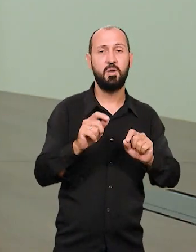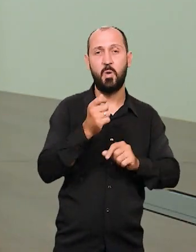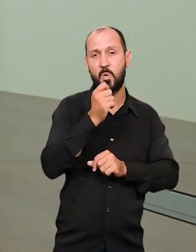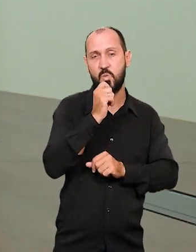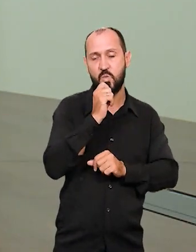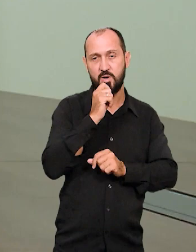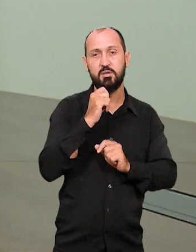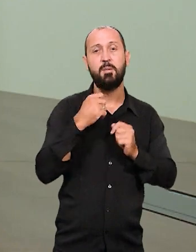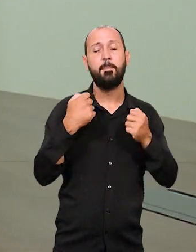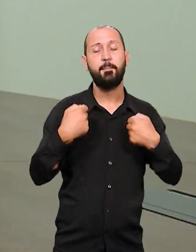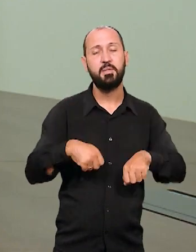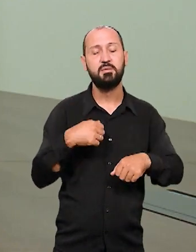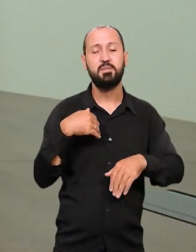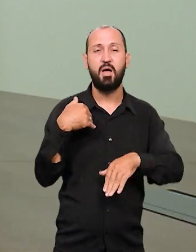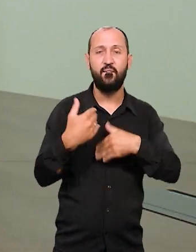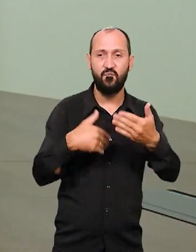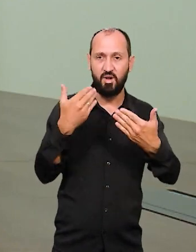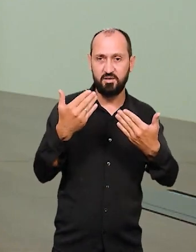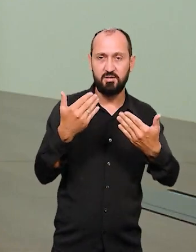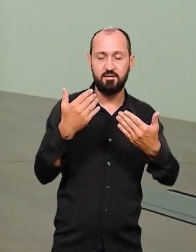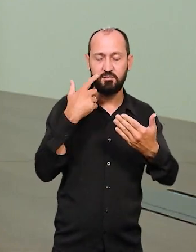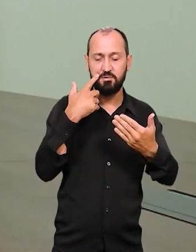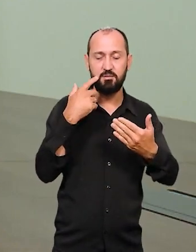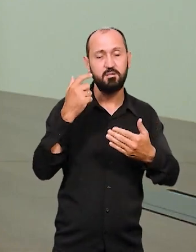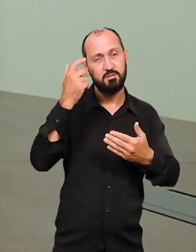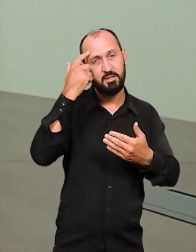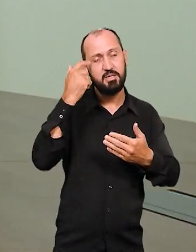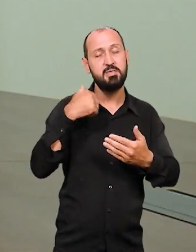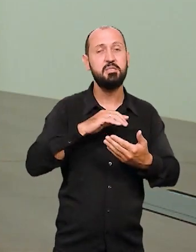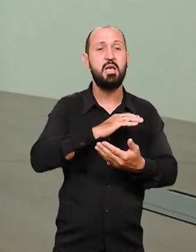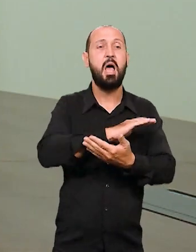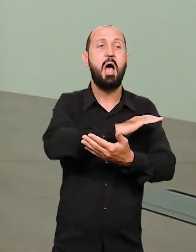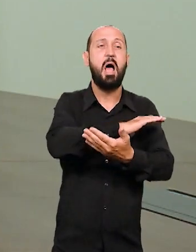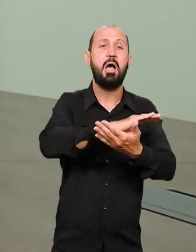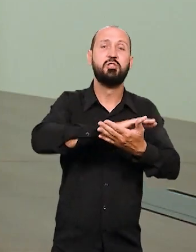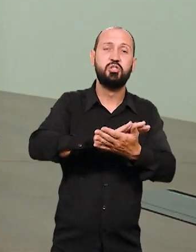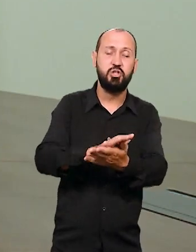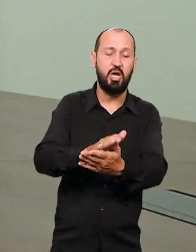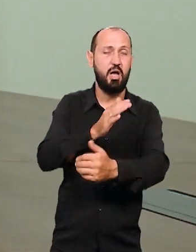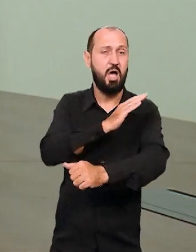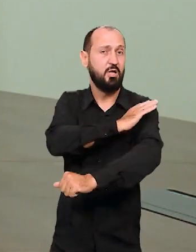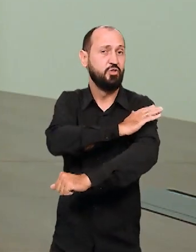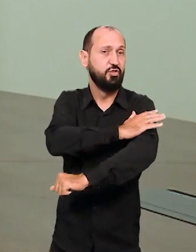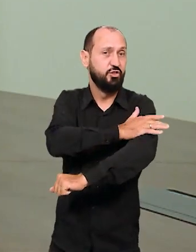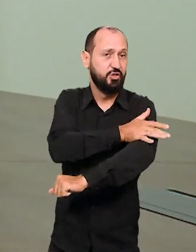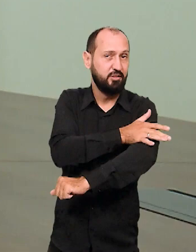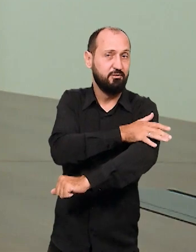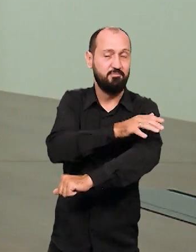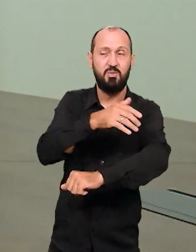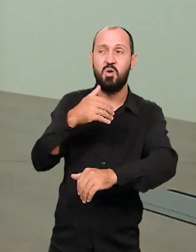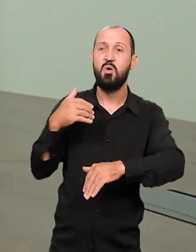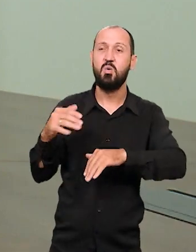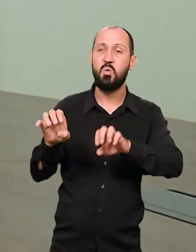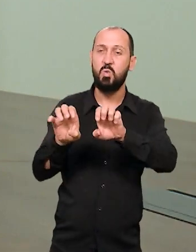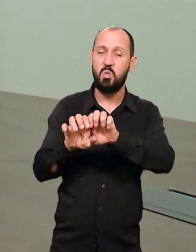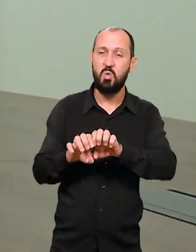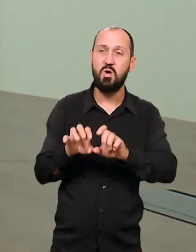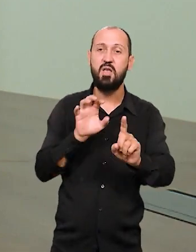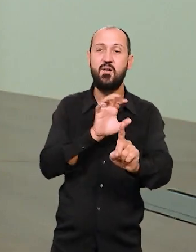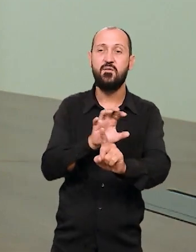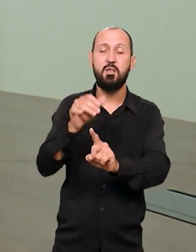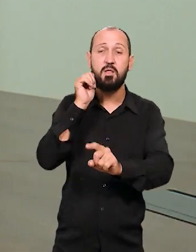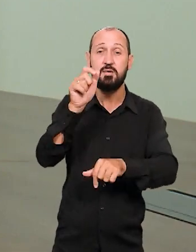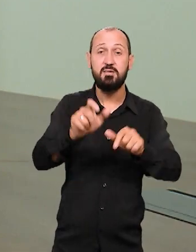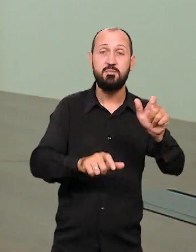claramente que ainda precisamos avançar muito nesse racismo estrutural que também acaba